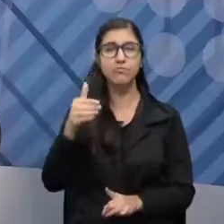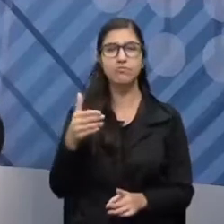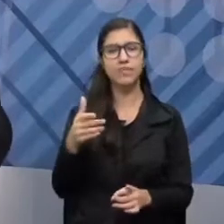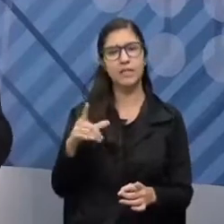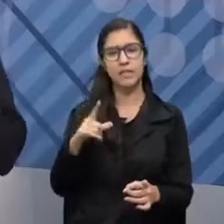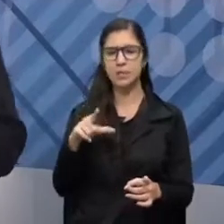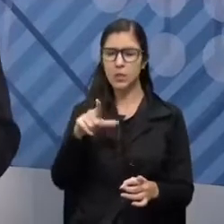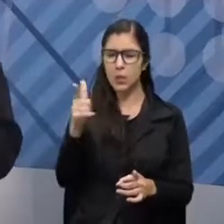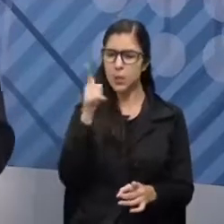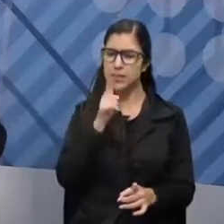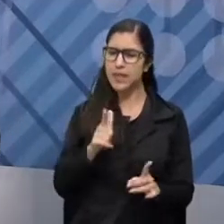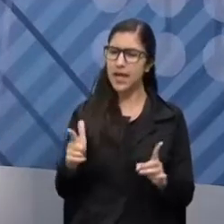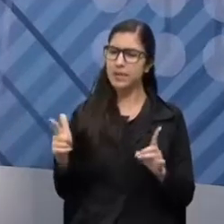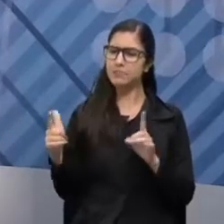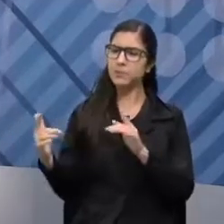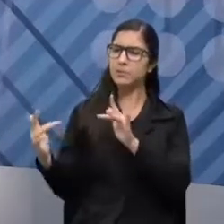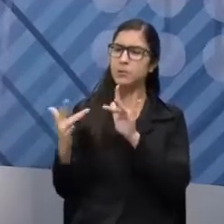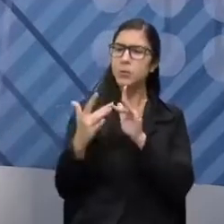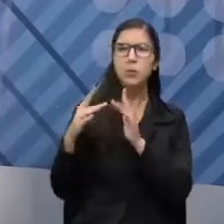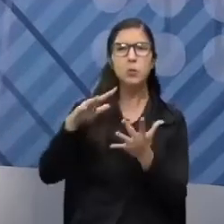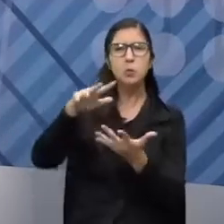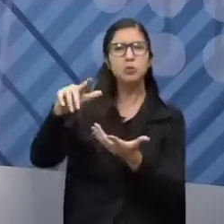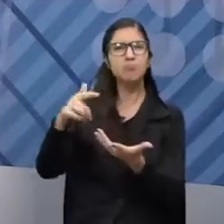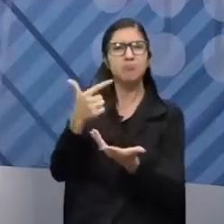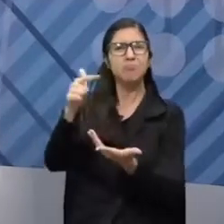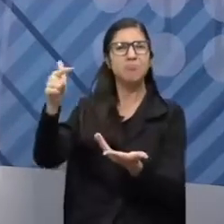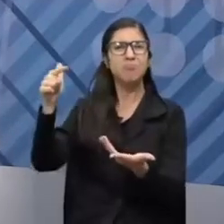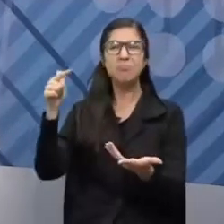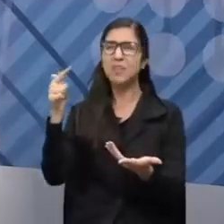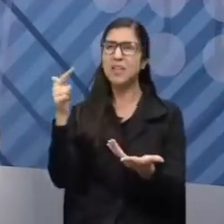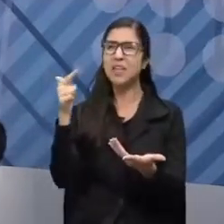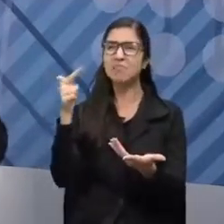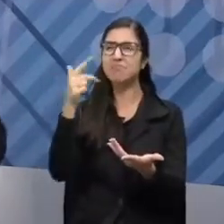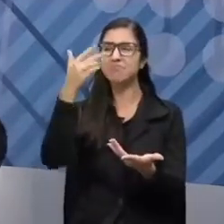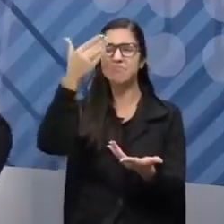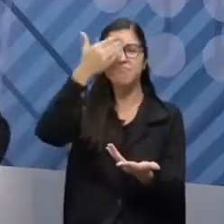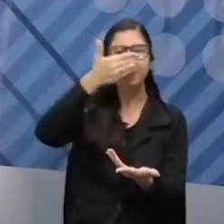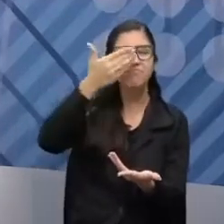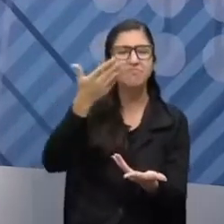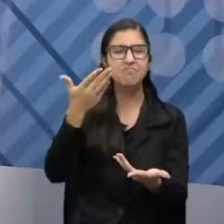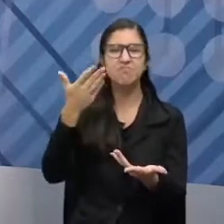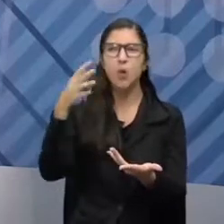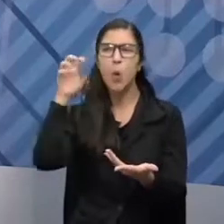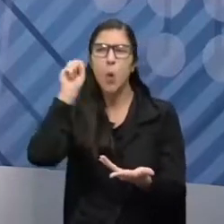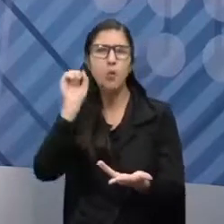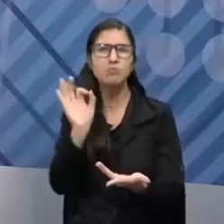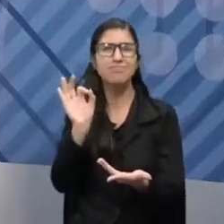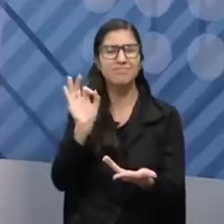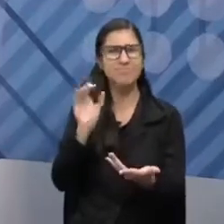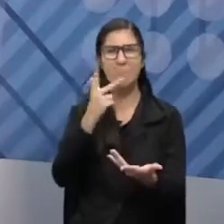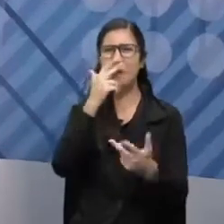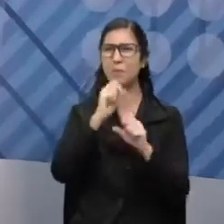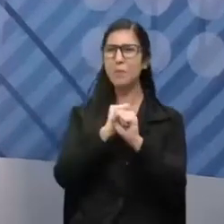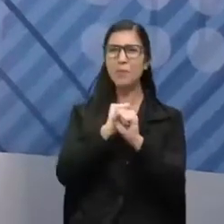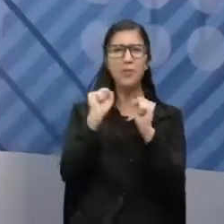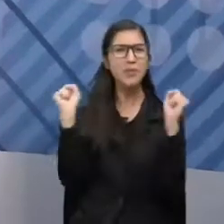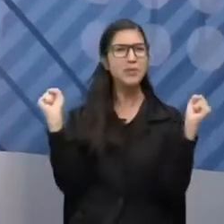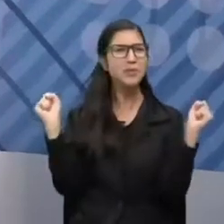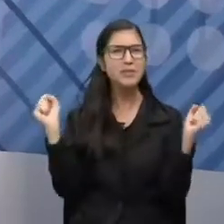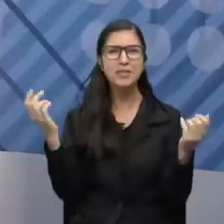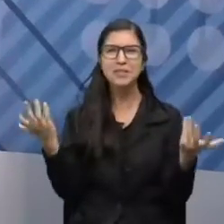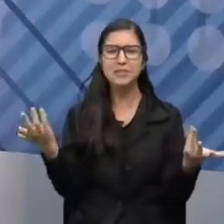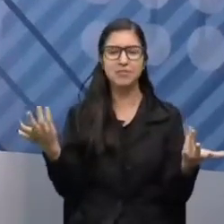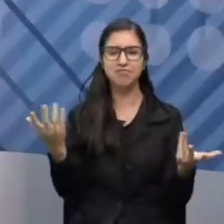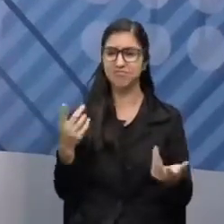se conecta no mundo sem visão e sem audição, parece que é algo impossível, né, de acontecer, sendo